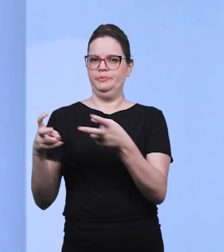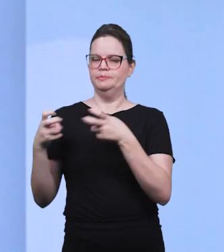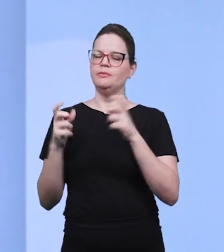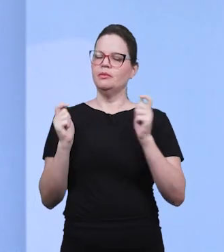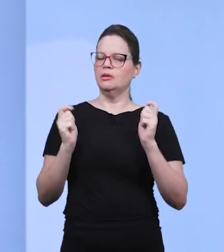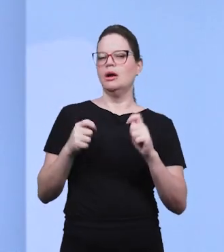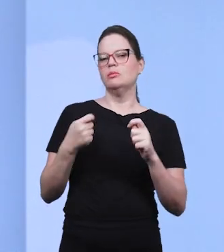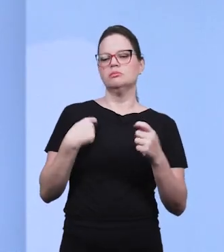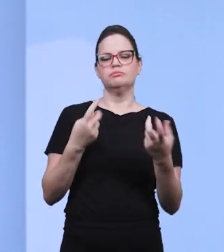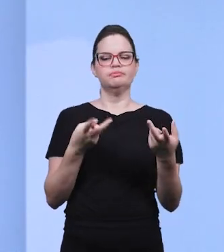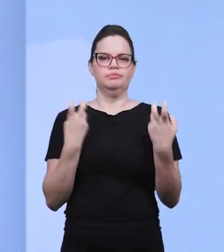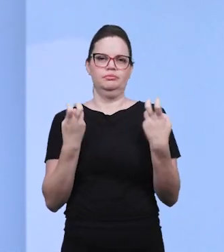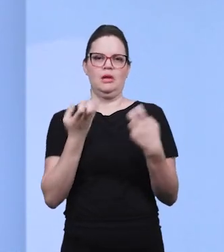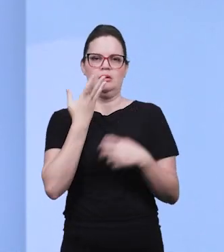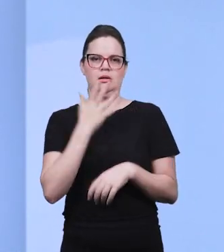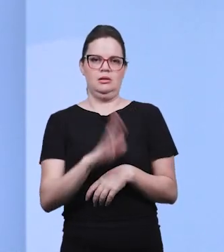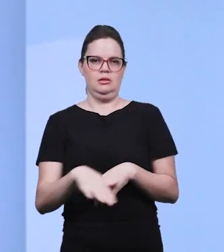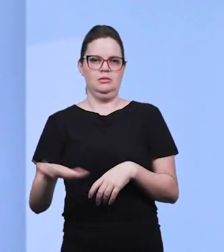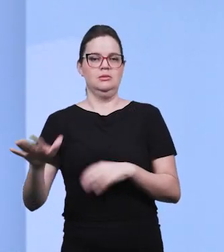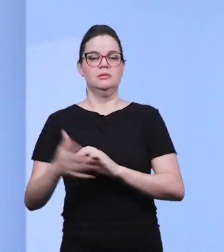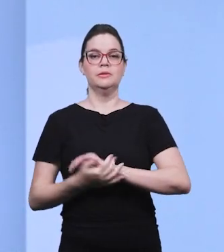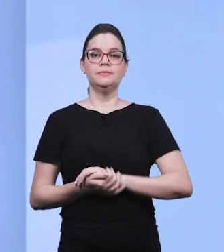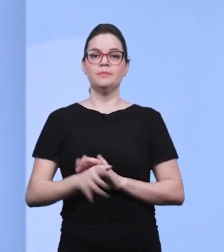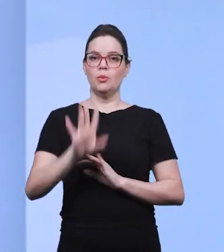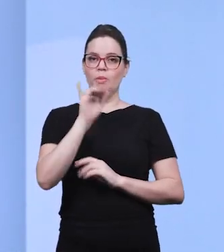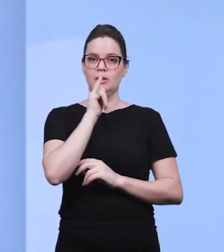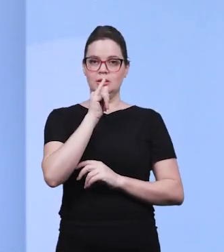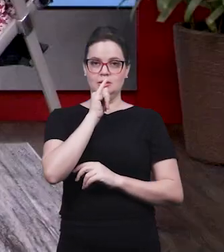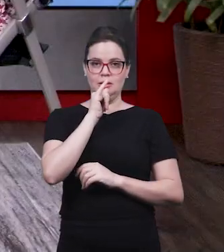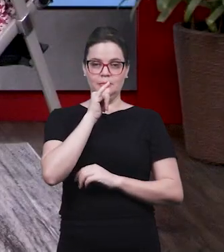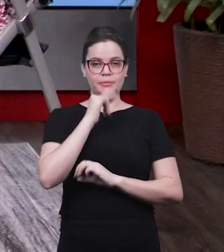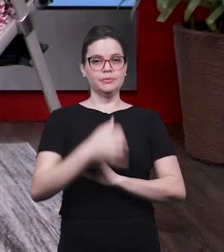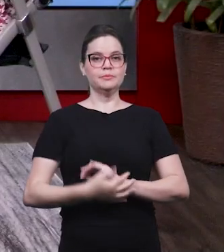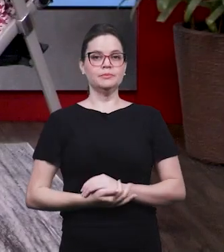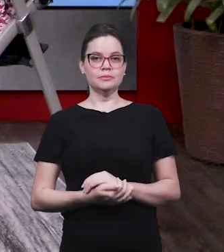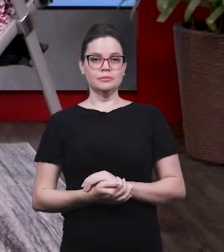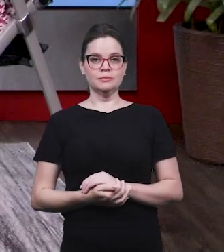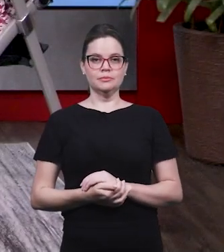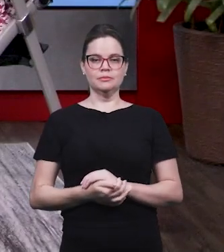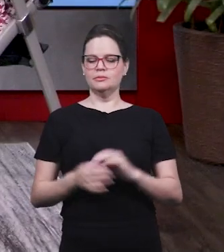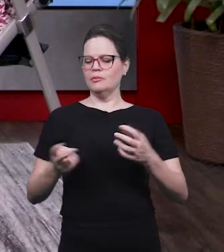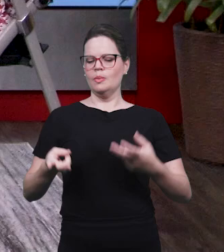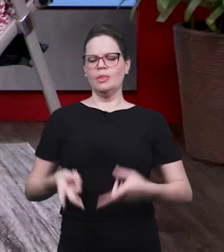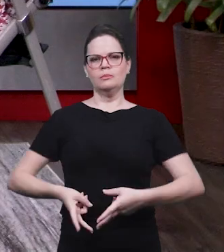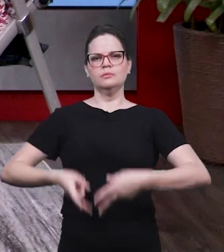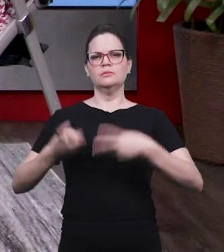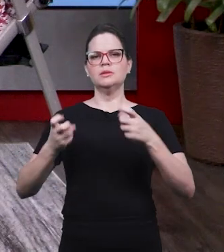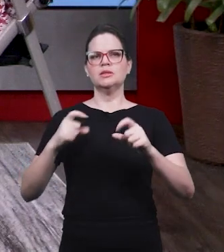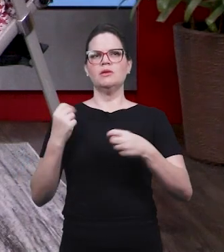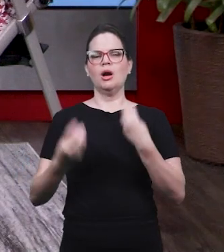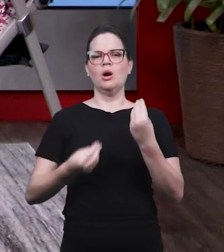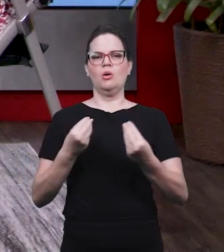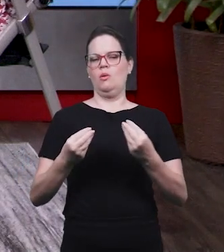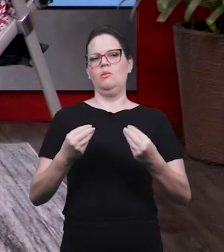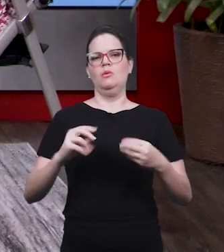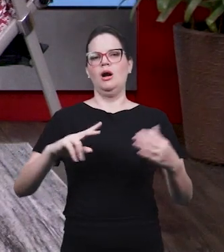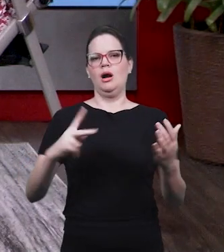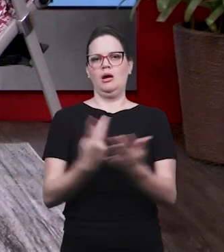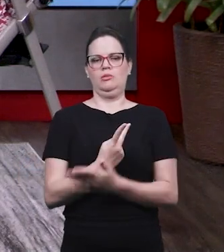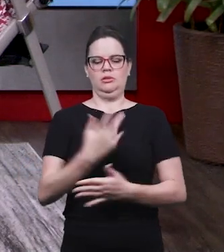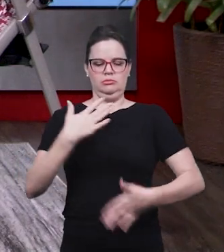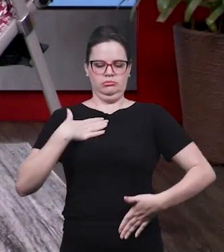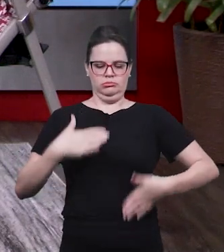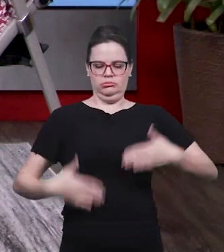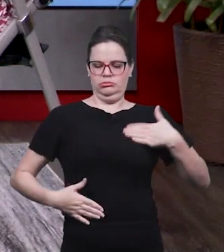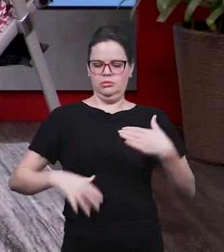percebendo aquela criança. Então, por exemplo, observar o desenvolvimento físico. Então, o que nós podemos